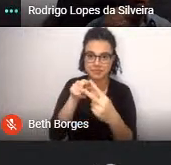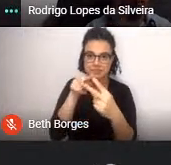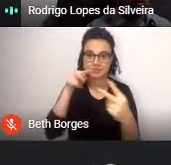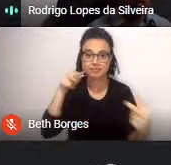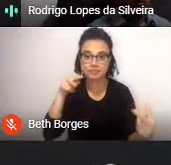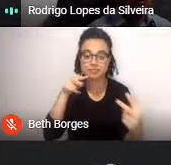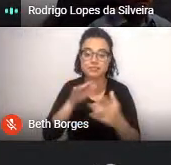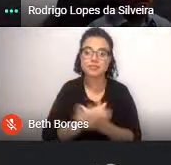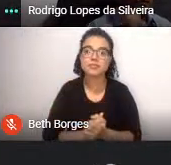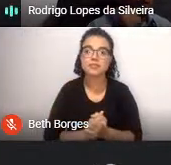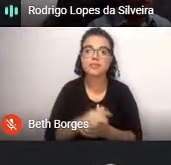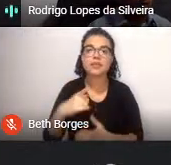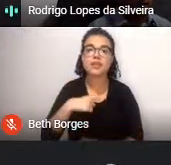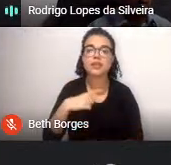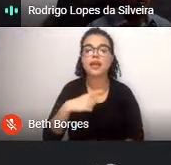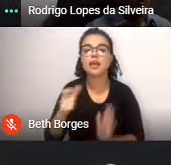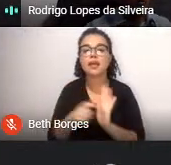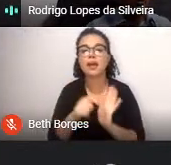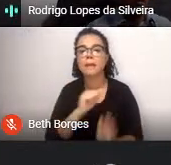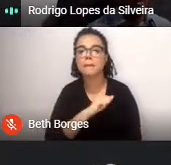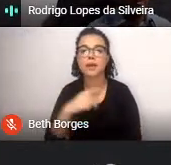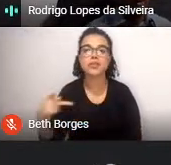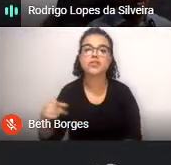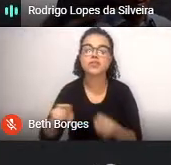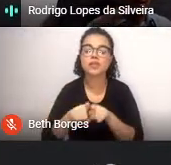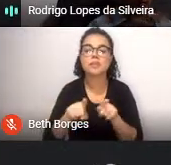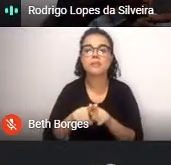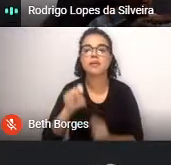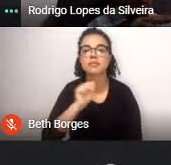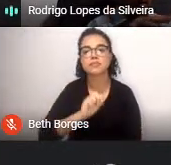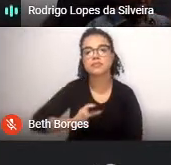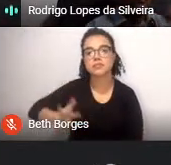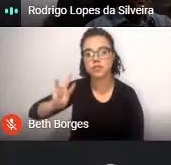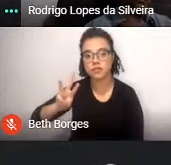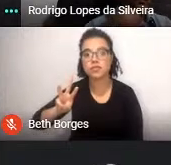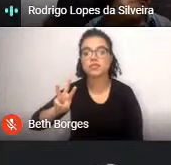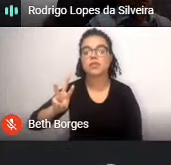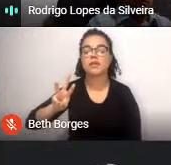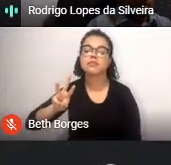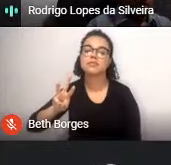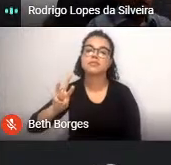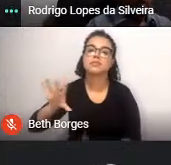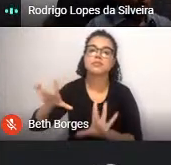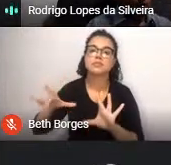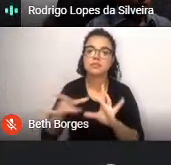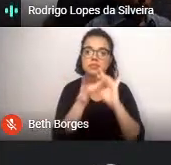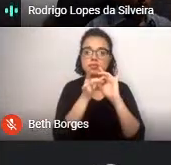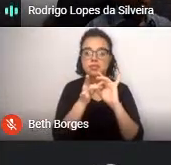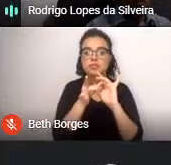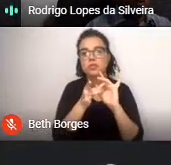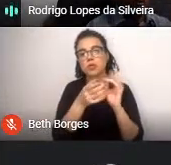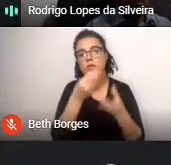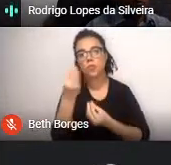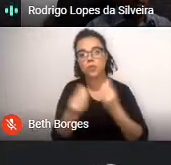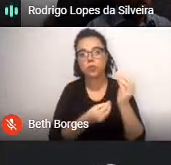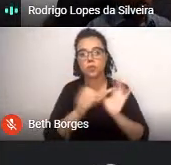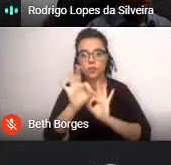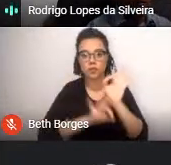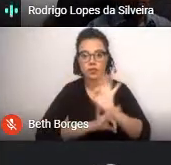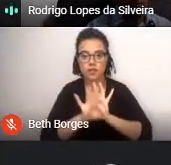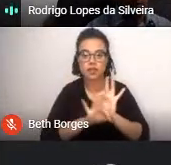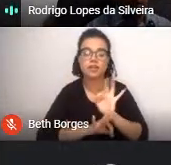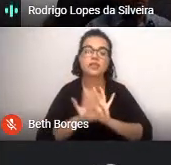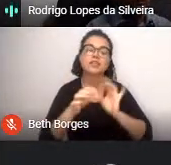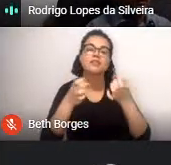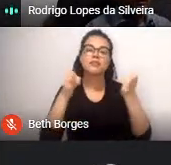VRBox, aplicativos, software, tudo isso integrado, tá? Dentro de uma estrutura de terapias